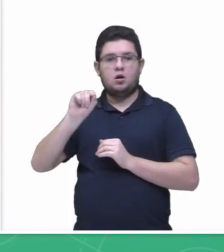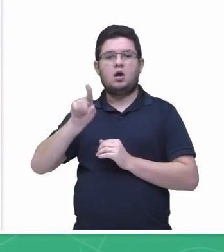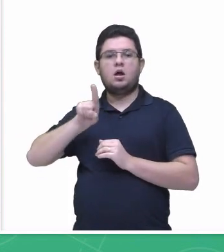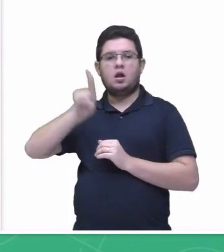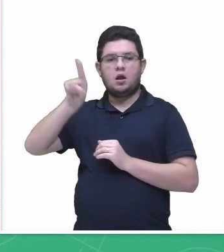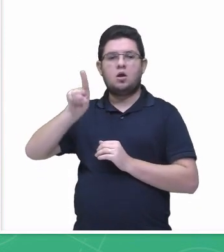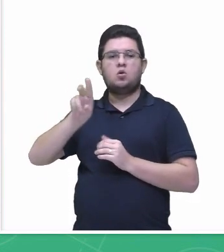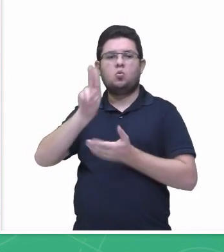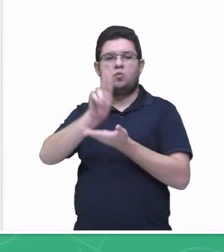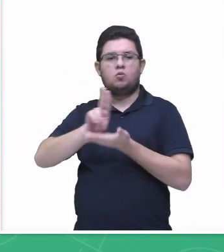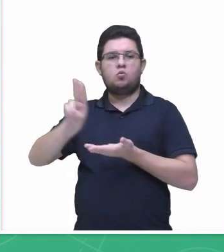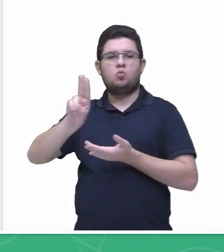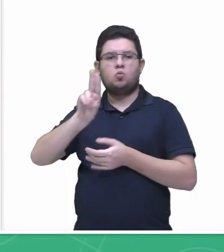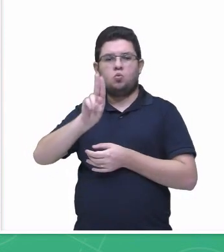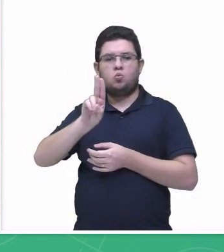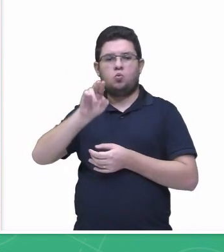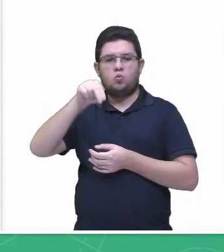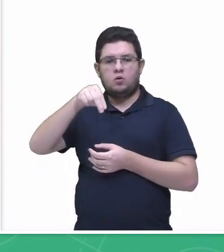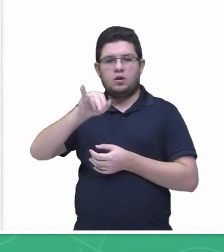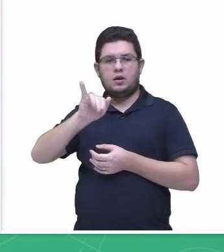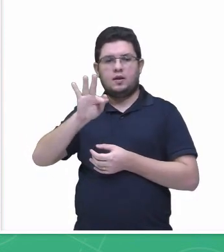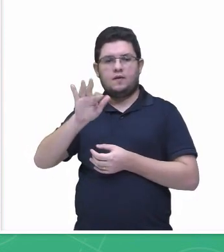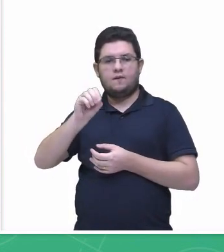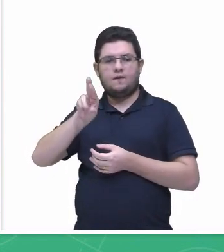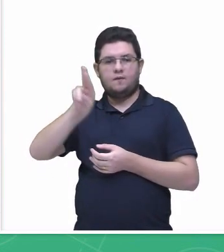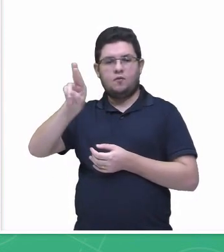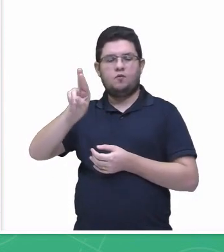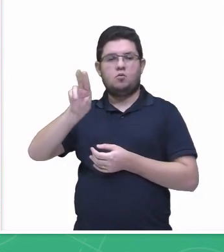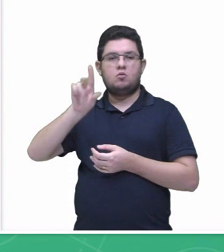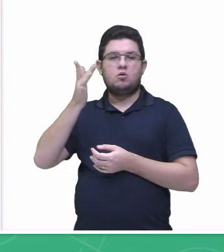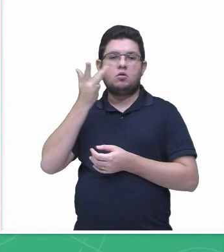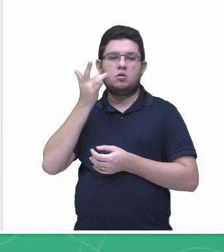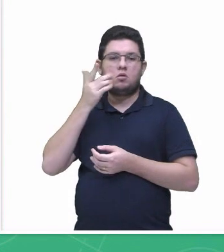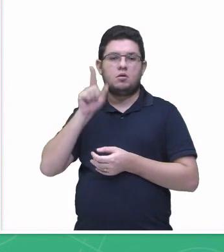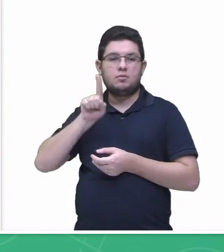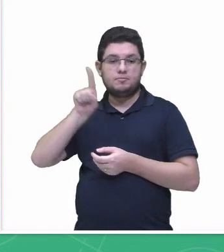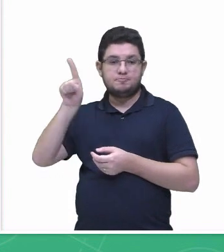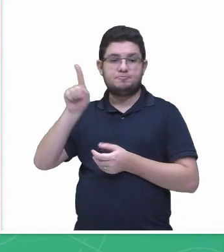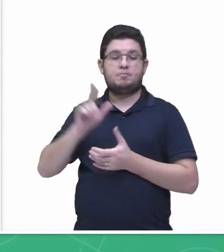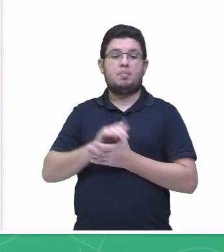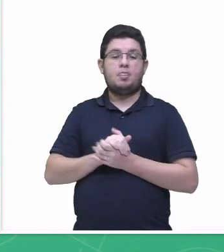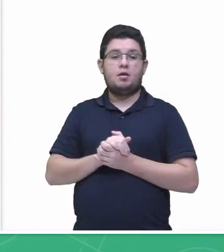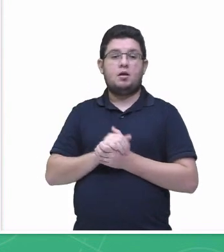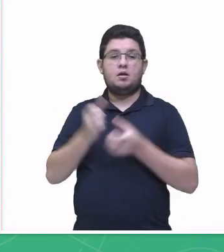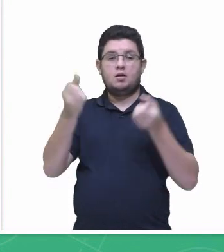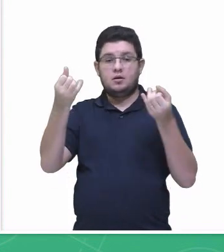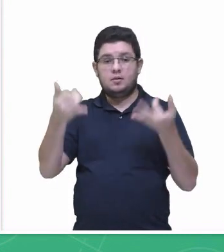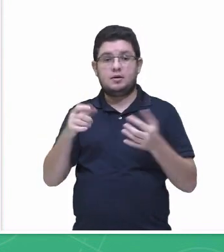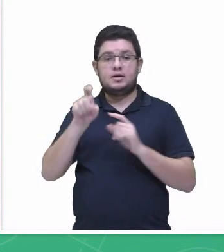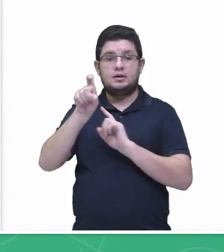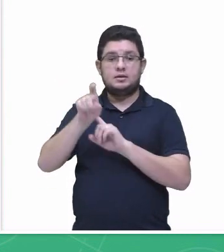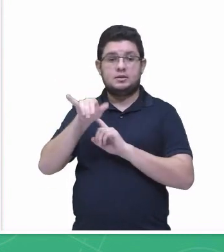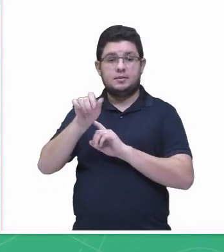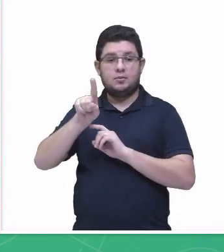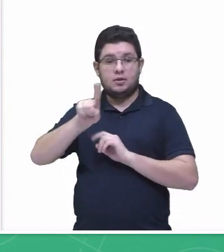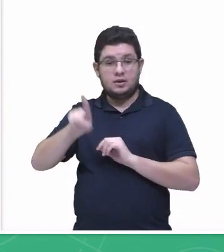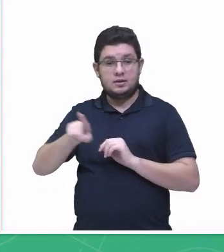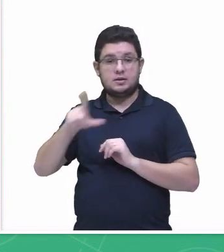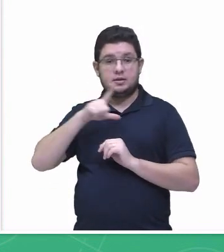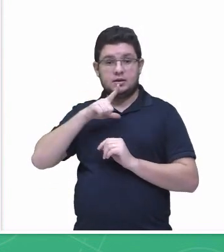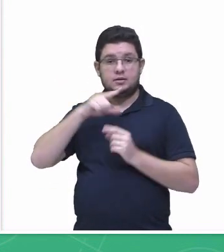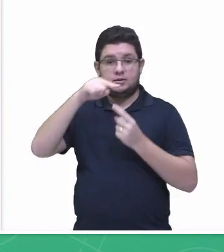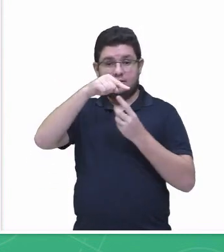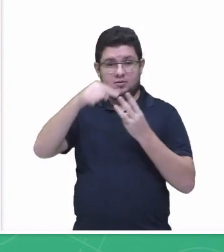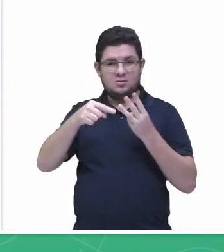Ceará, temos o seguinte. Sejam x, y e z 3 artigos distintos que são vendidos em certa